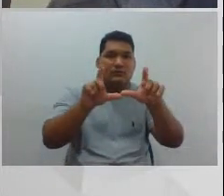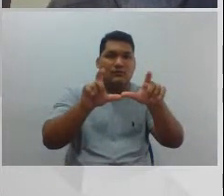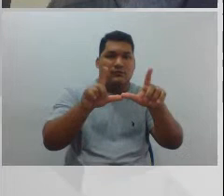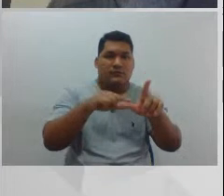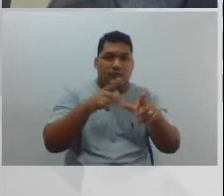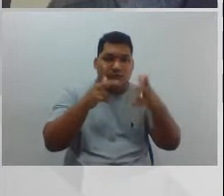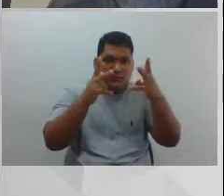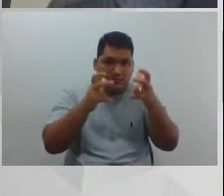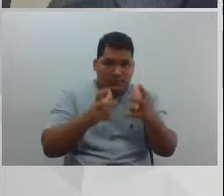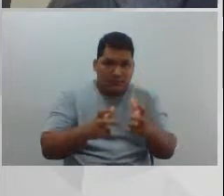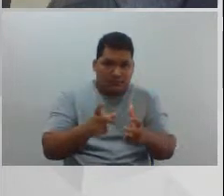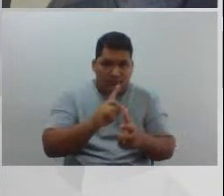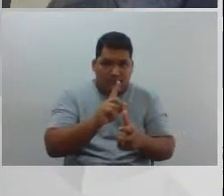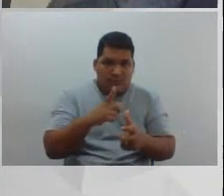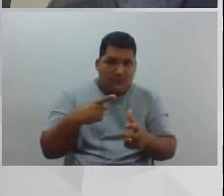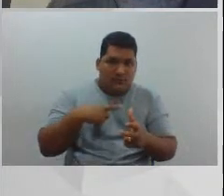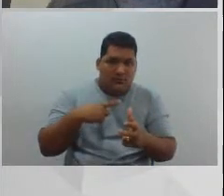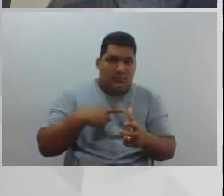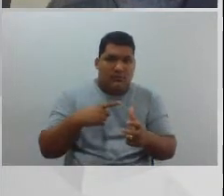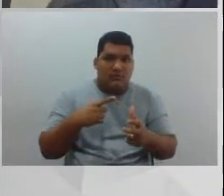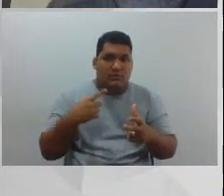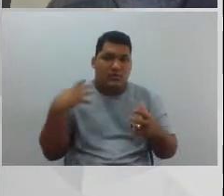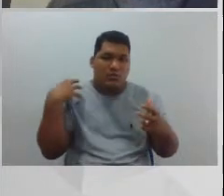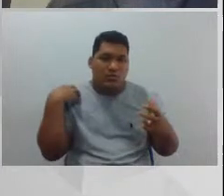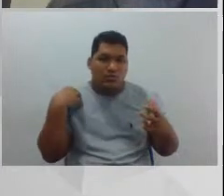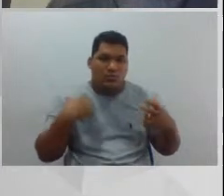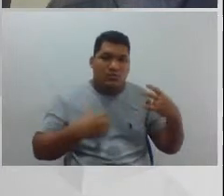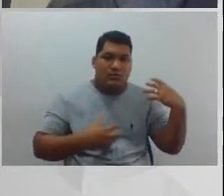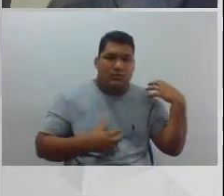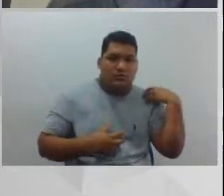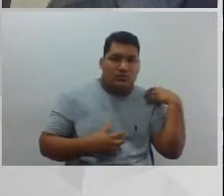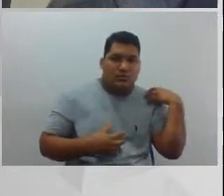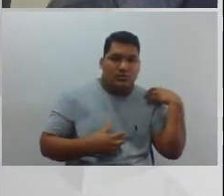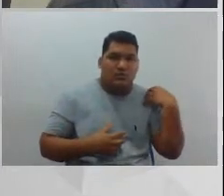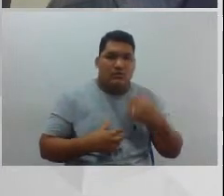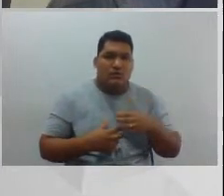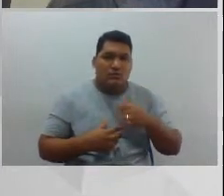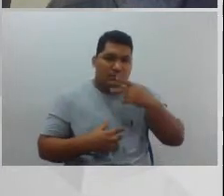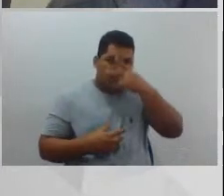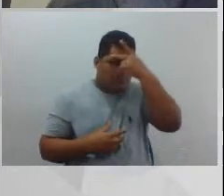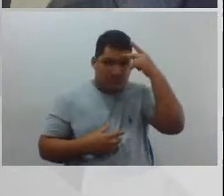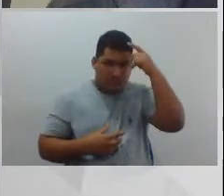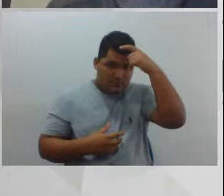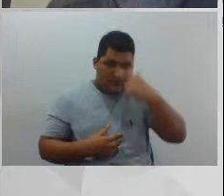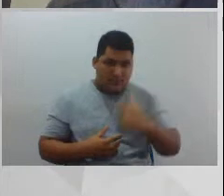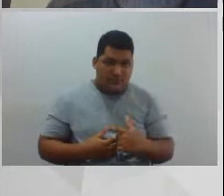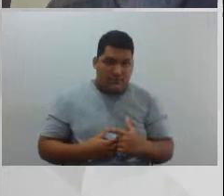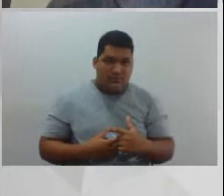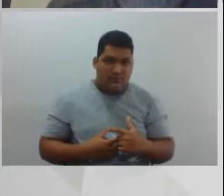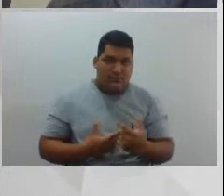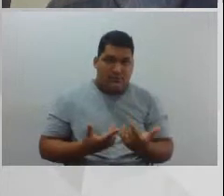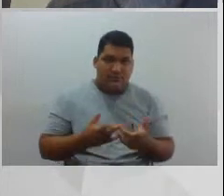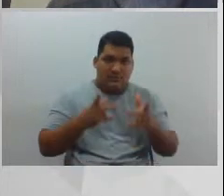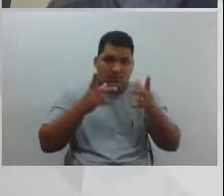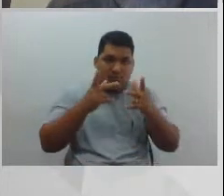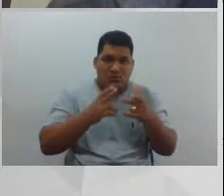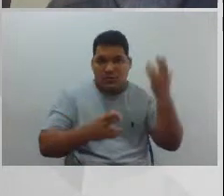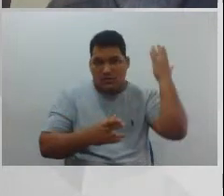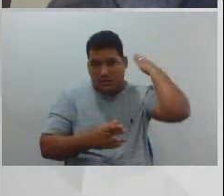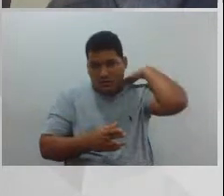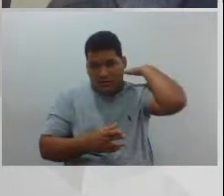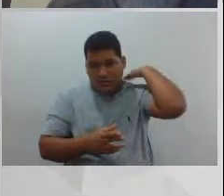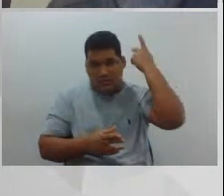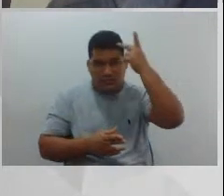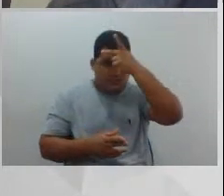um ombro, aqui um outro ombro, né, de uma pessoa aqui, como se fosse a costa da pessoa, ou o tórax,